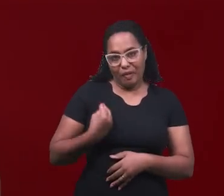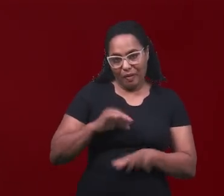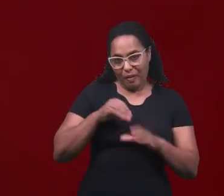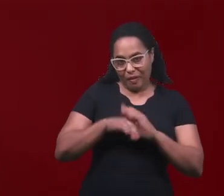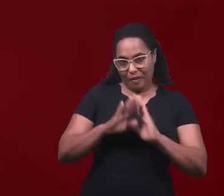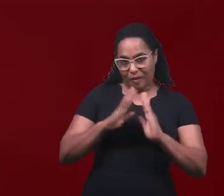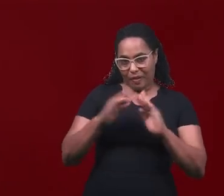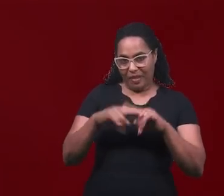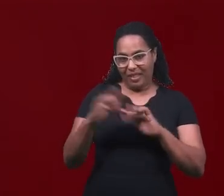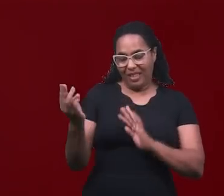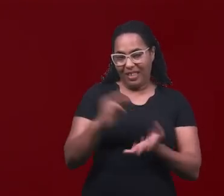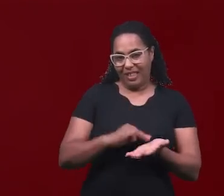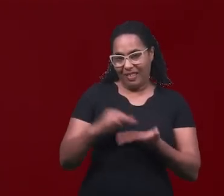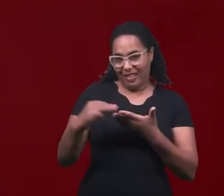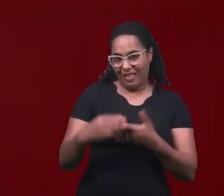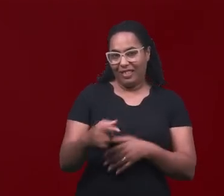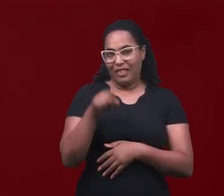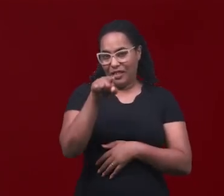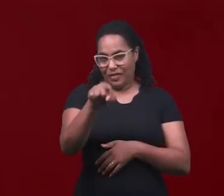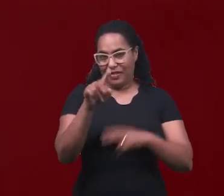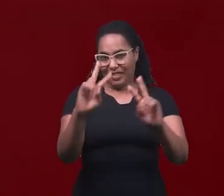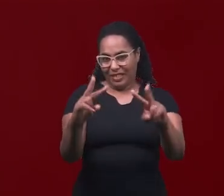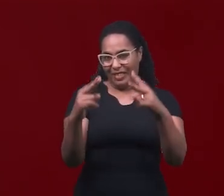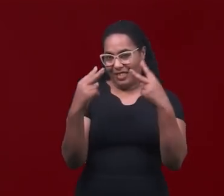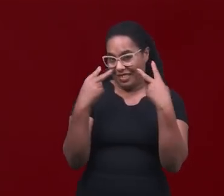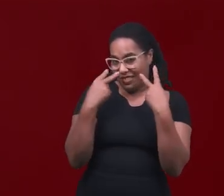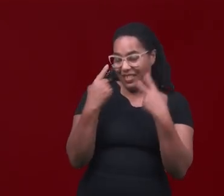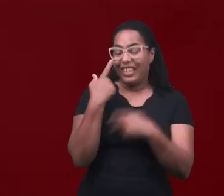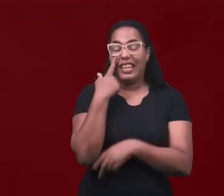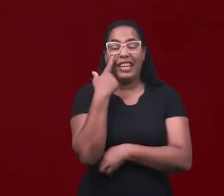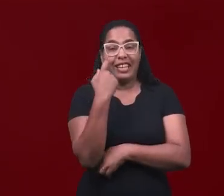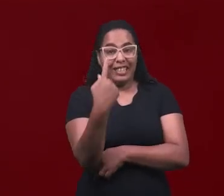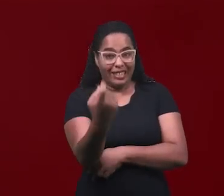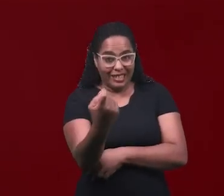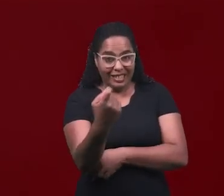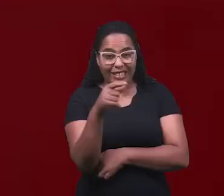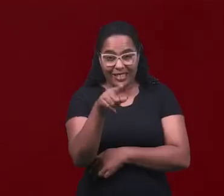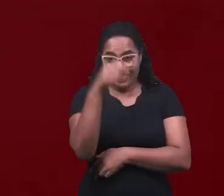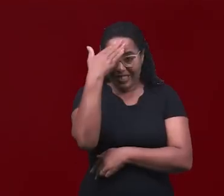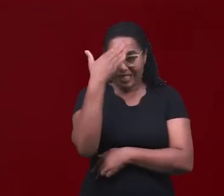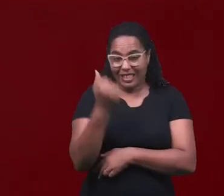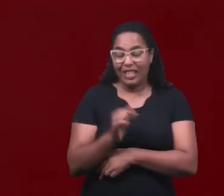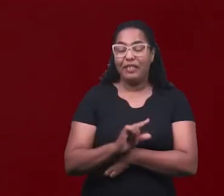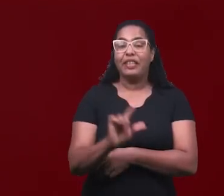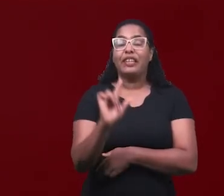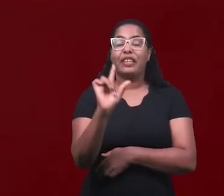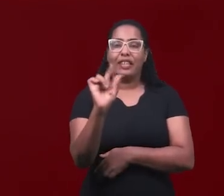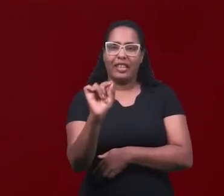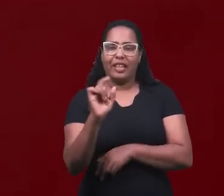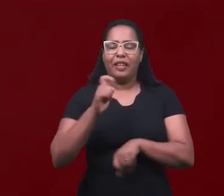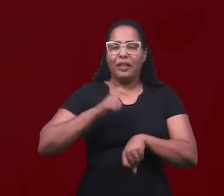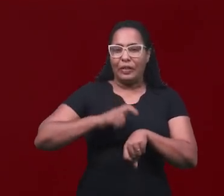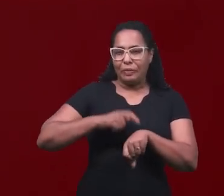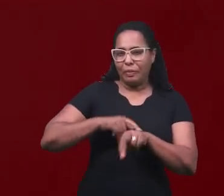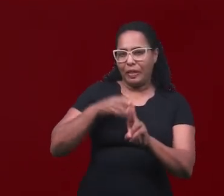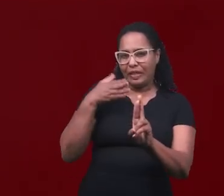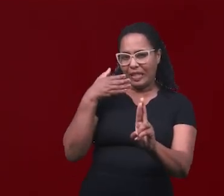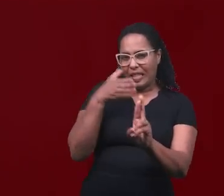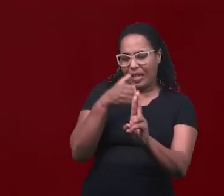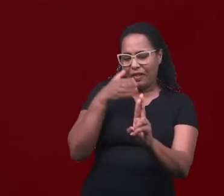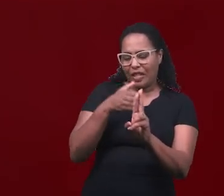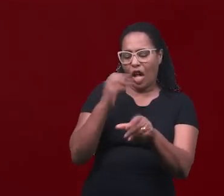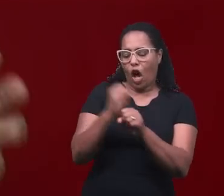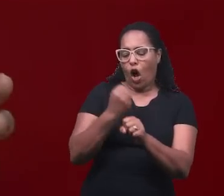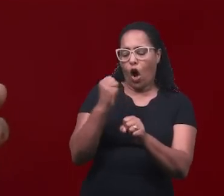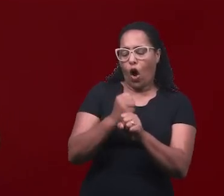Igreja Cristã Maranata. Para você que nos assiste, é interessante dizer o seguinte: quando a gente se refere à Igreja,